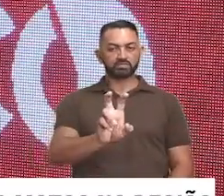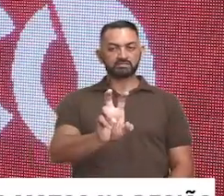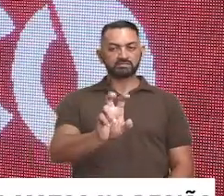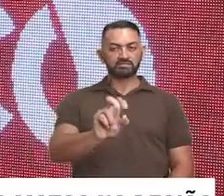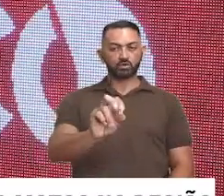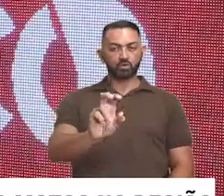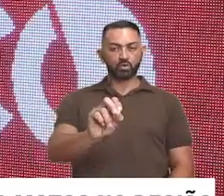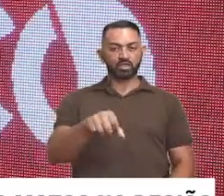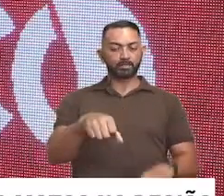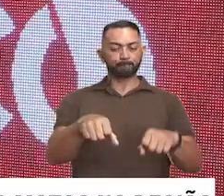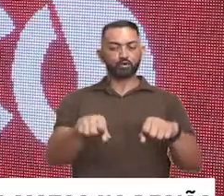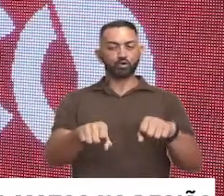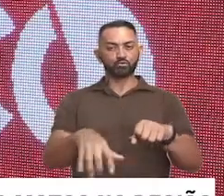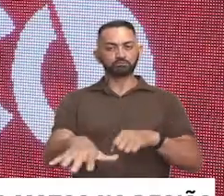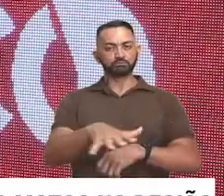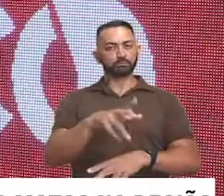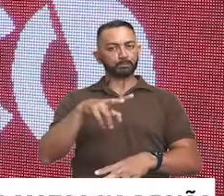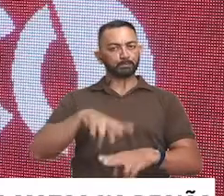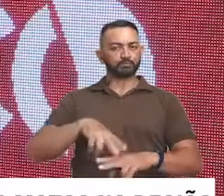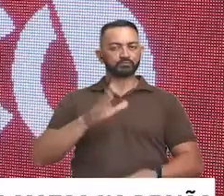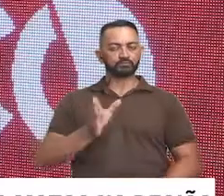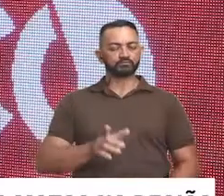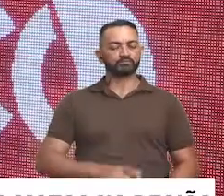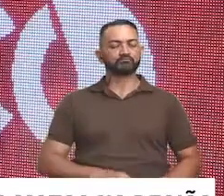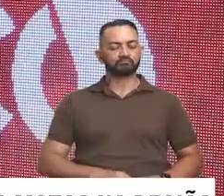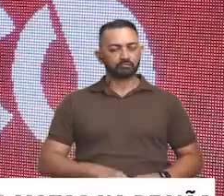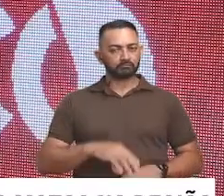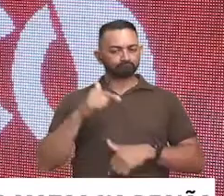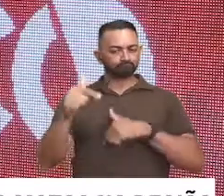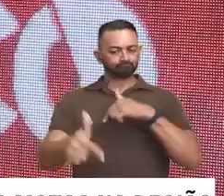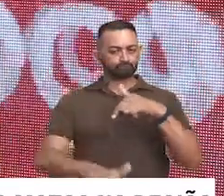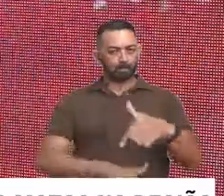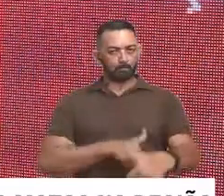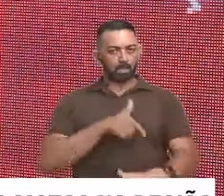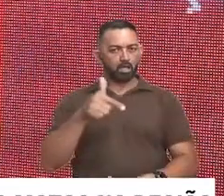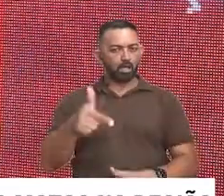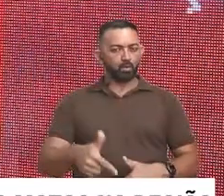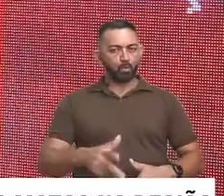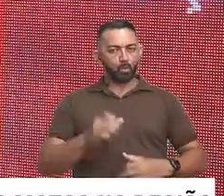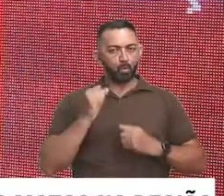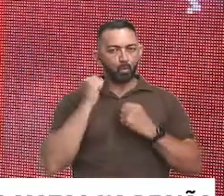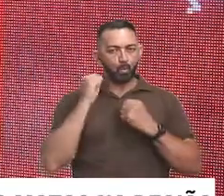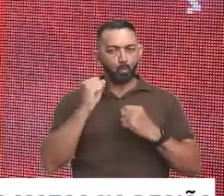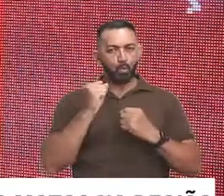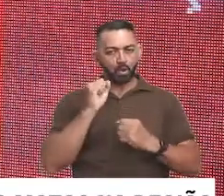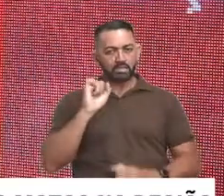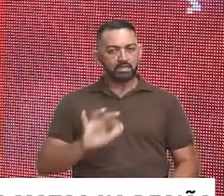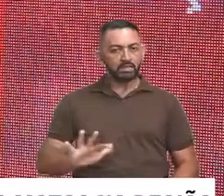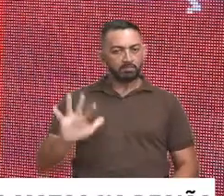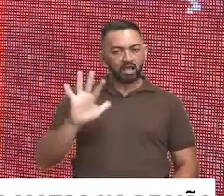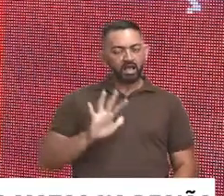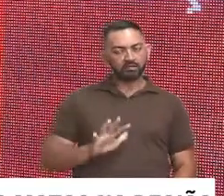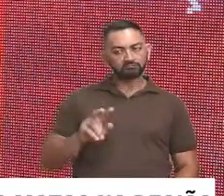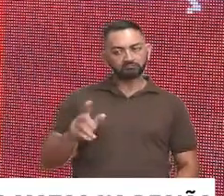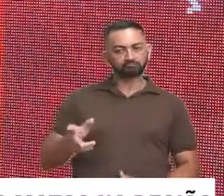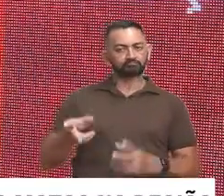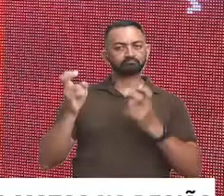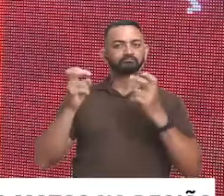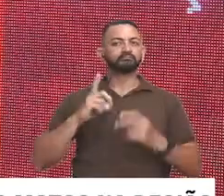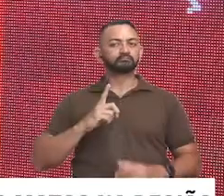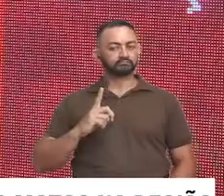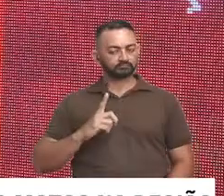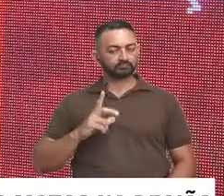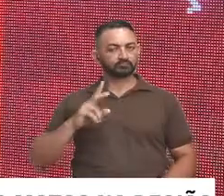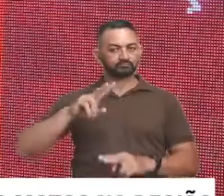aprendeu mais de 50 motos aqui na nossa região Valéria um trabalho gigantesco né que pelas imagens mesmo